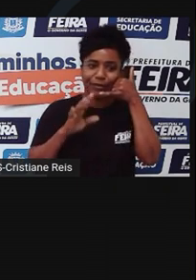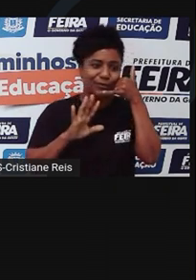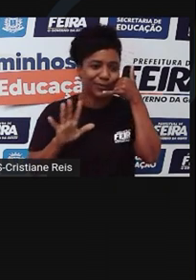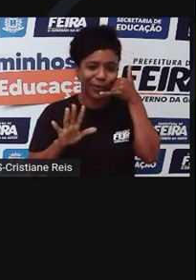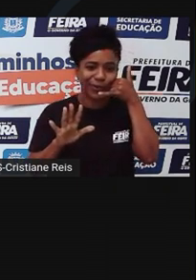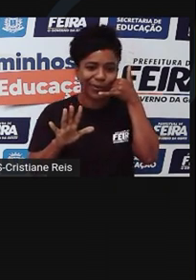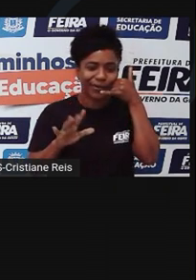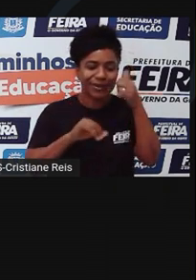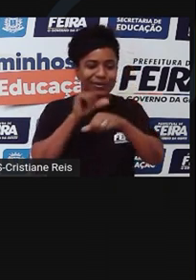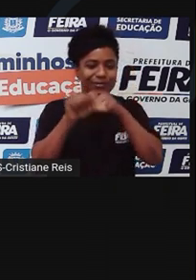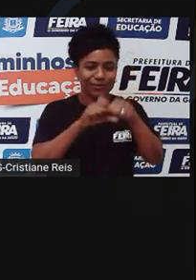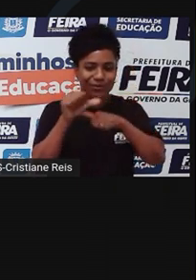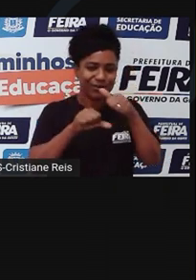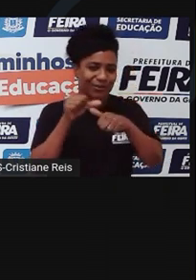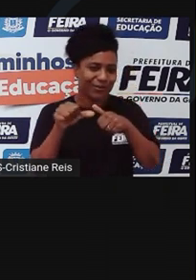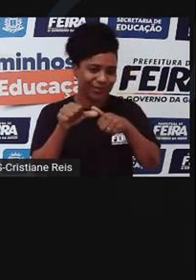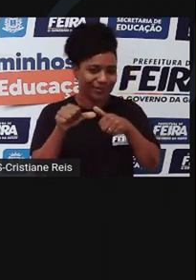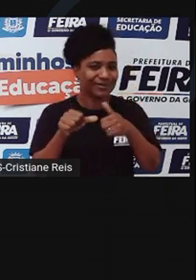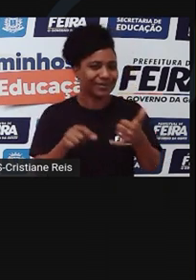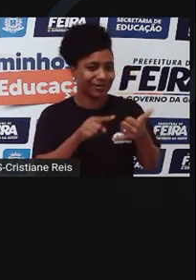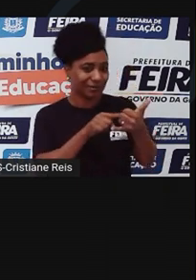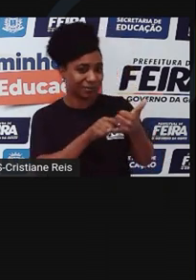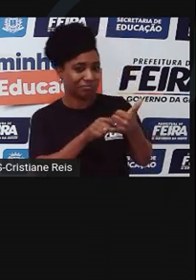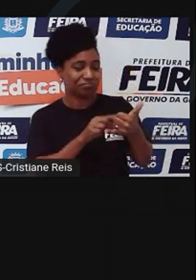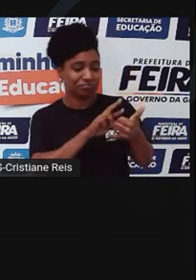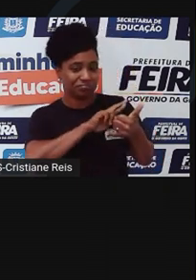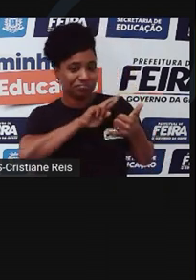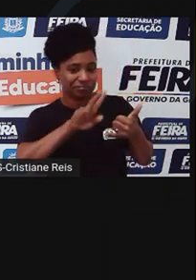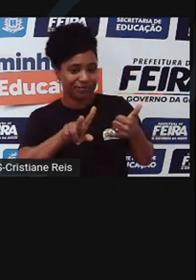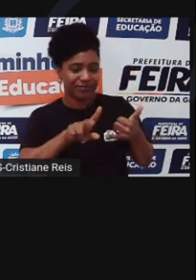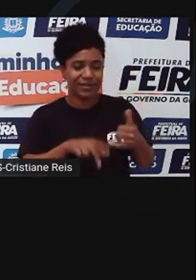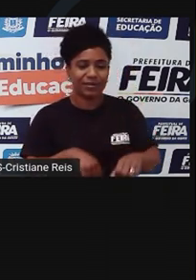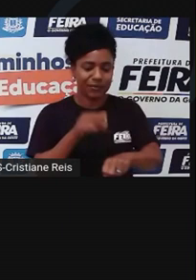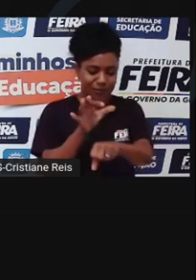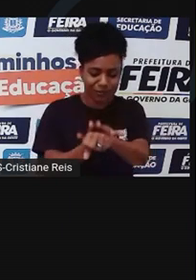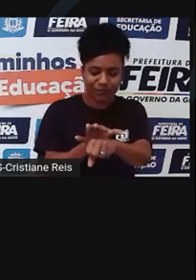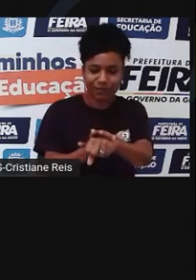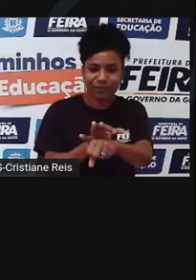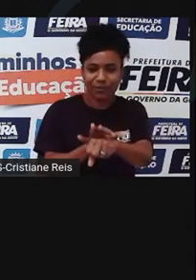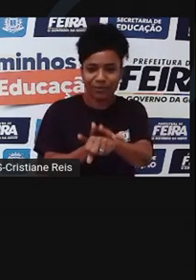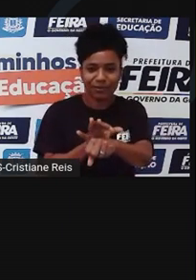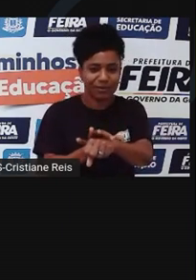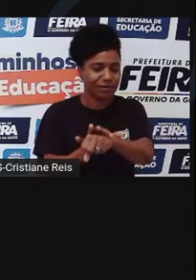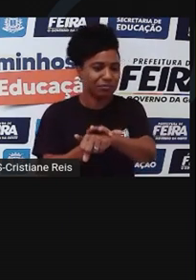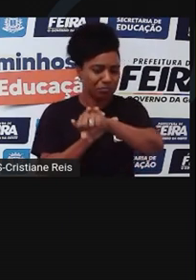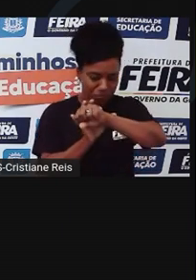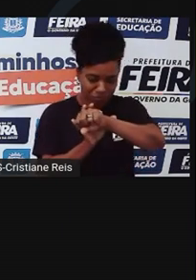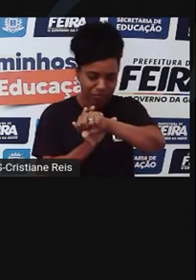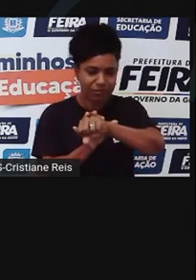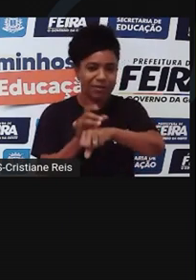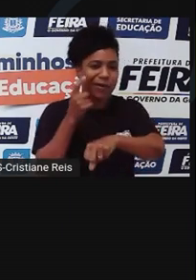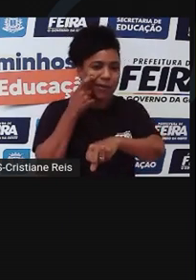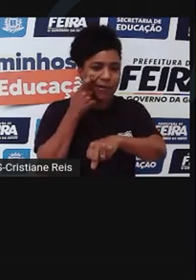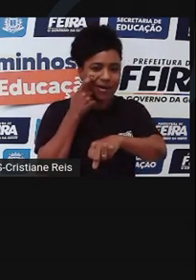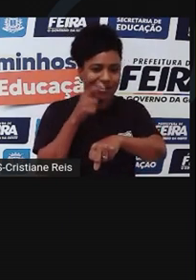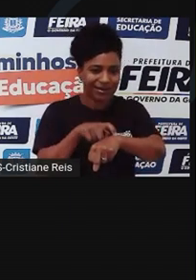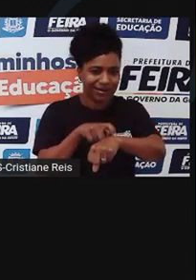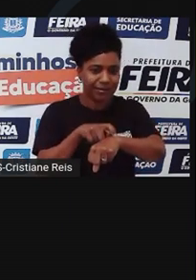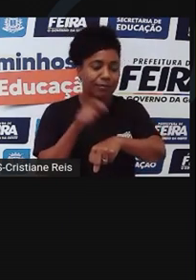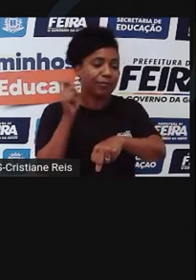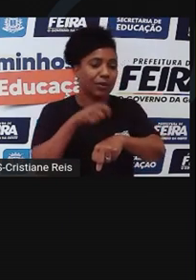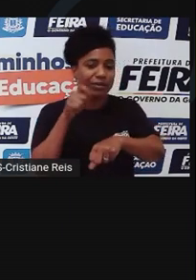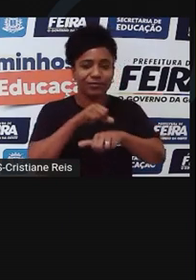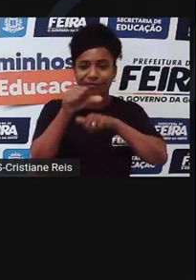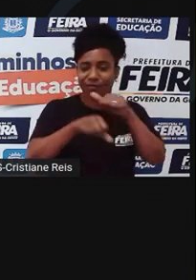simples relógio cuja funcionalidade Inicial era simplesmente marcar as horas atualmente te permite via os smartwatches